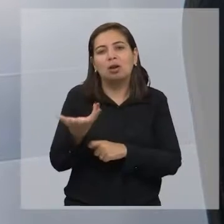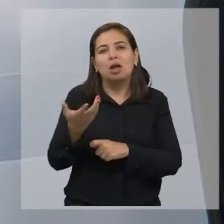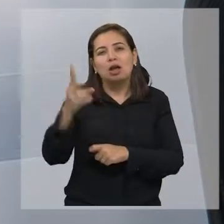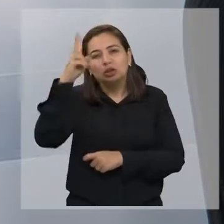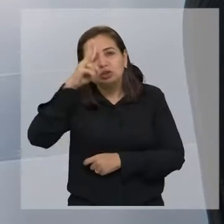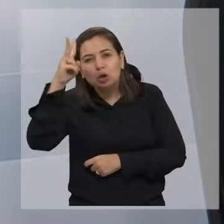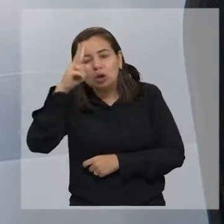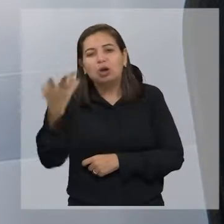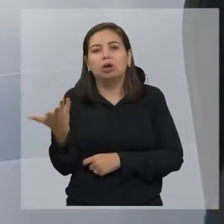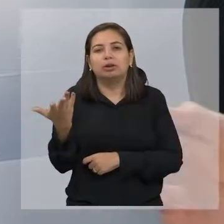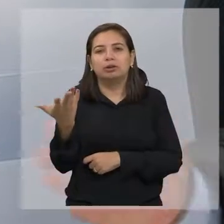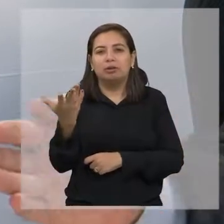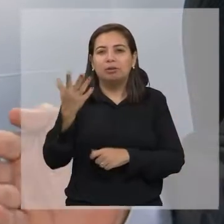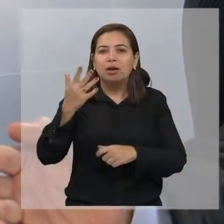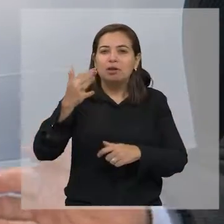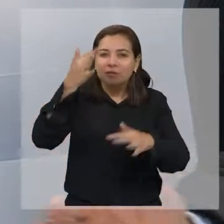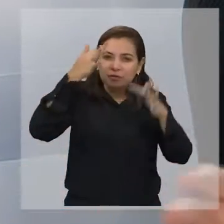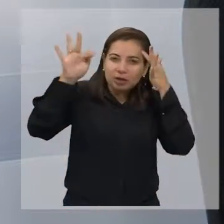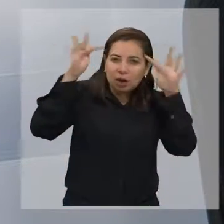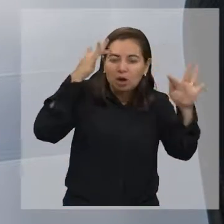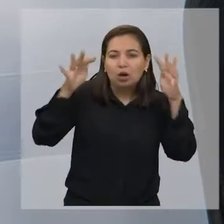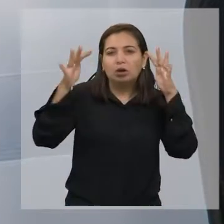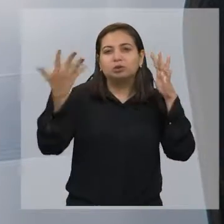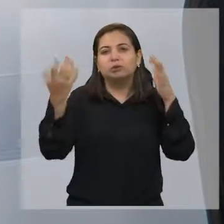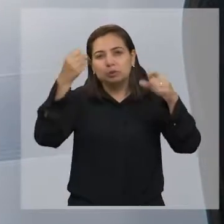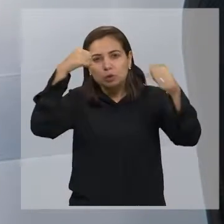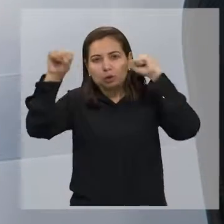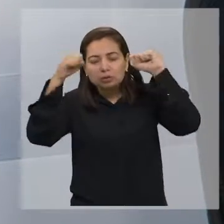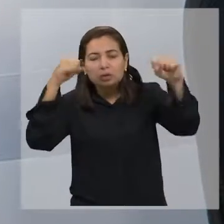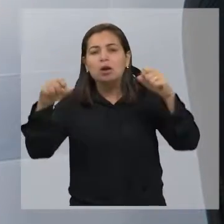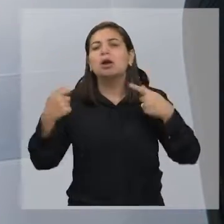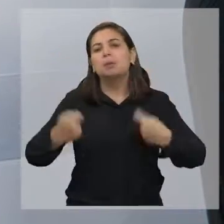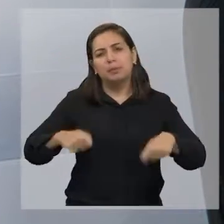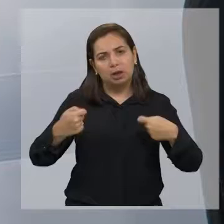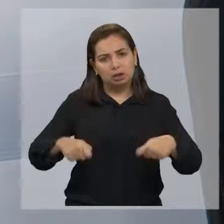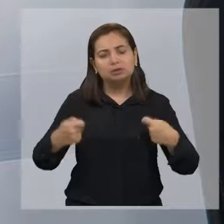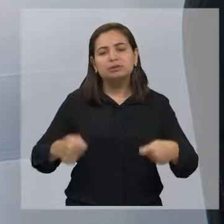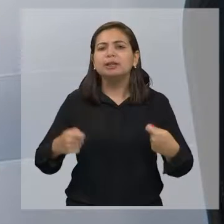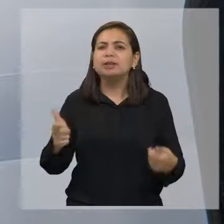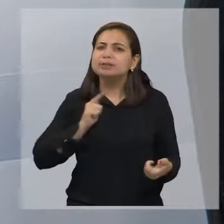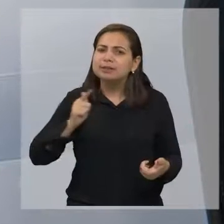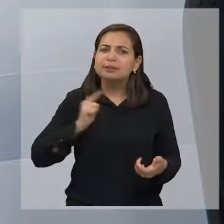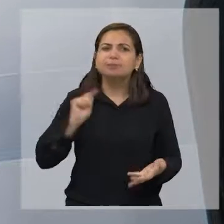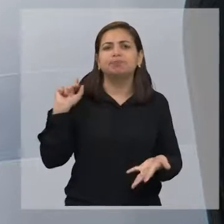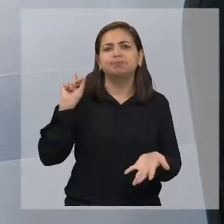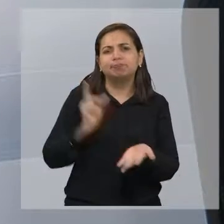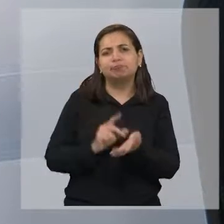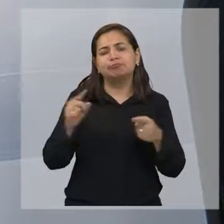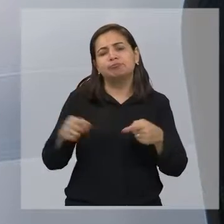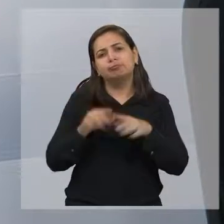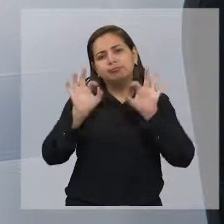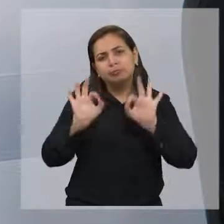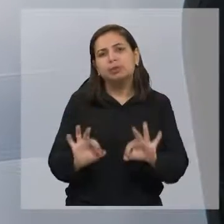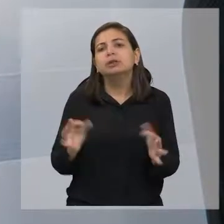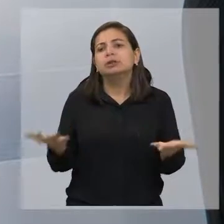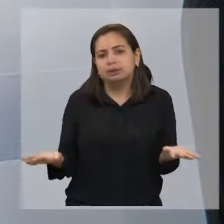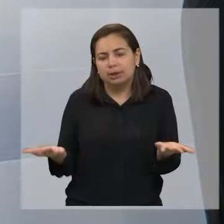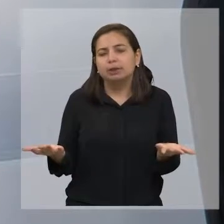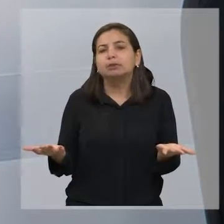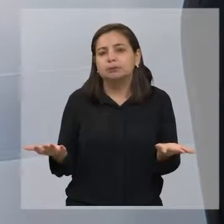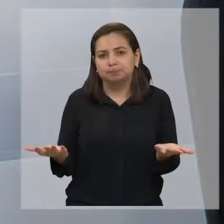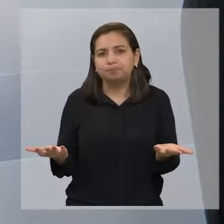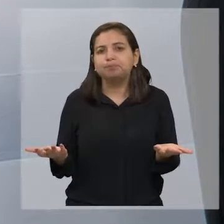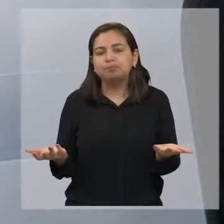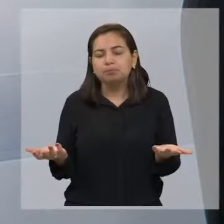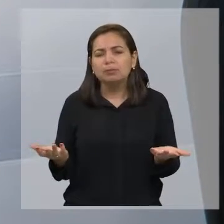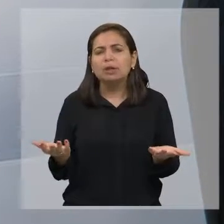filósofos, pelos sociólogos. E esse pessoal hoje, como uma apologia de uma escuridão medieval, parece que